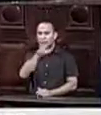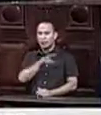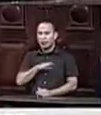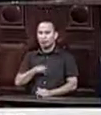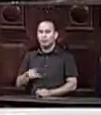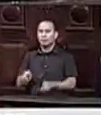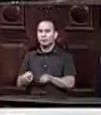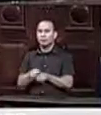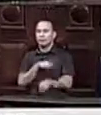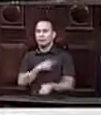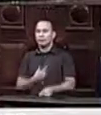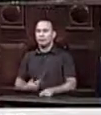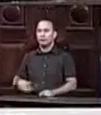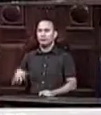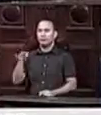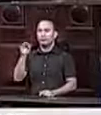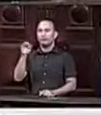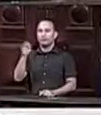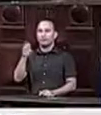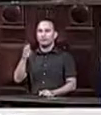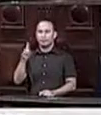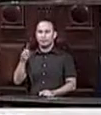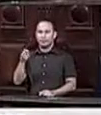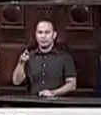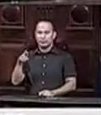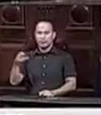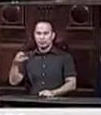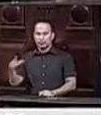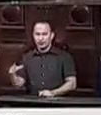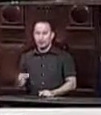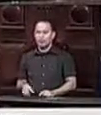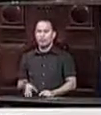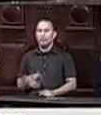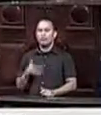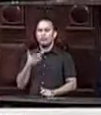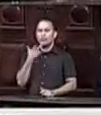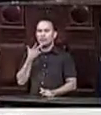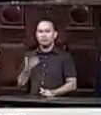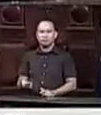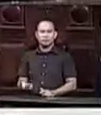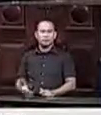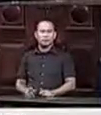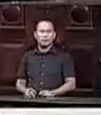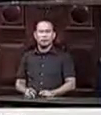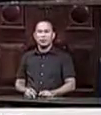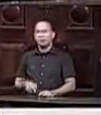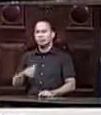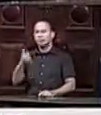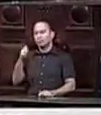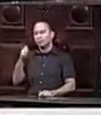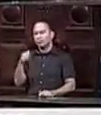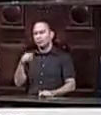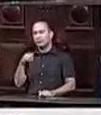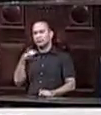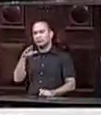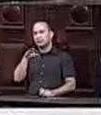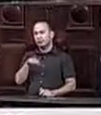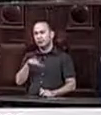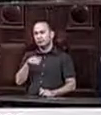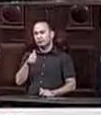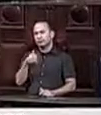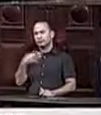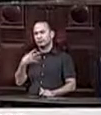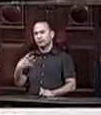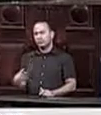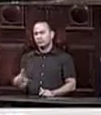governo estadual colocou a majoração da alíquota de 11 para 14 em pauta